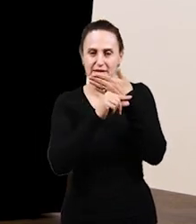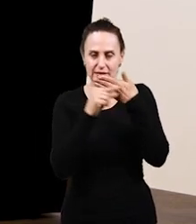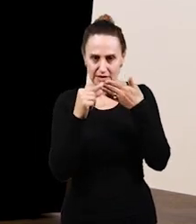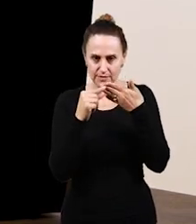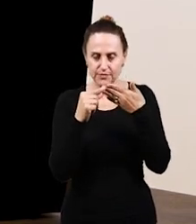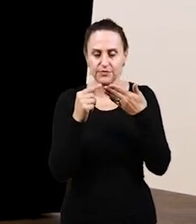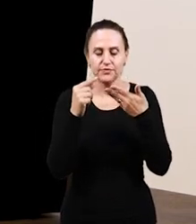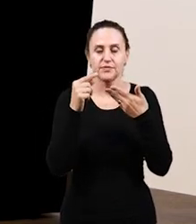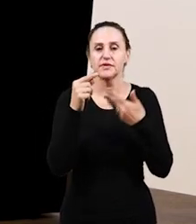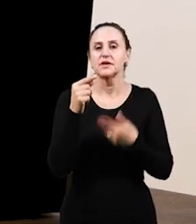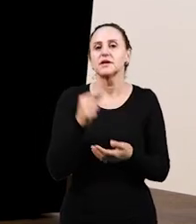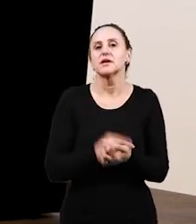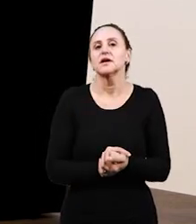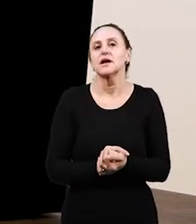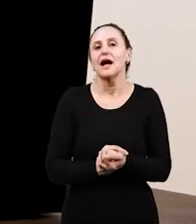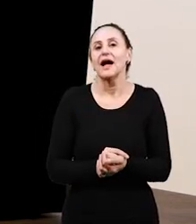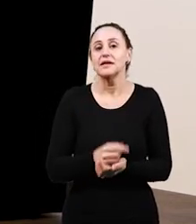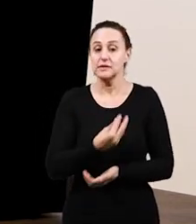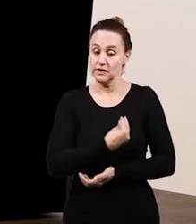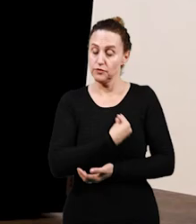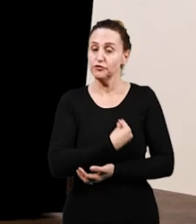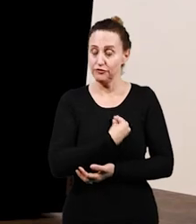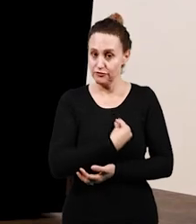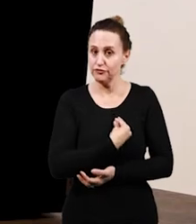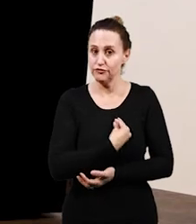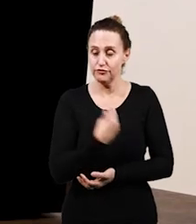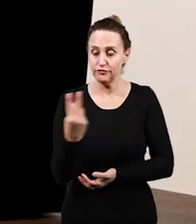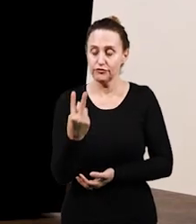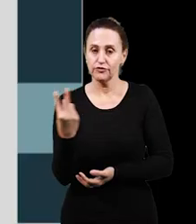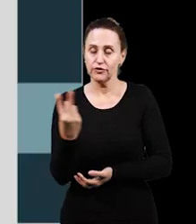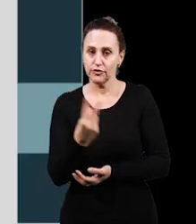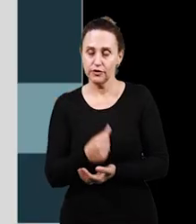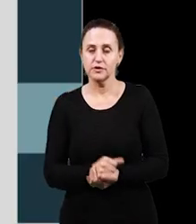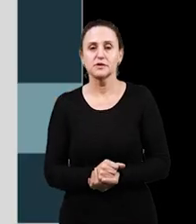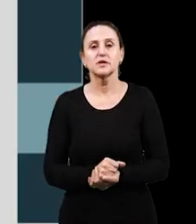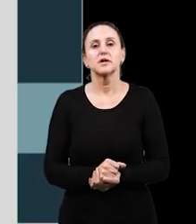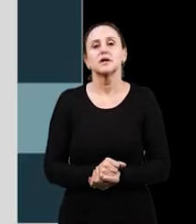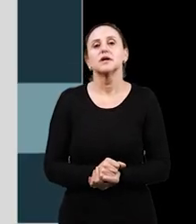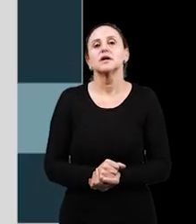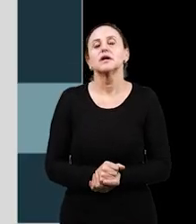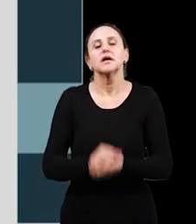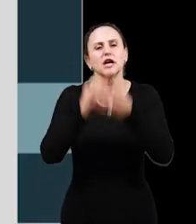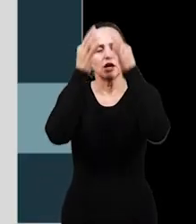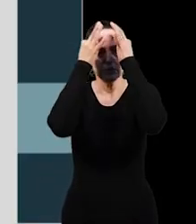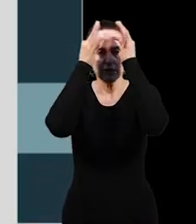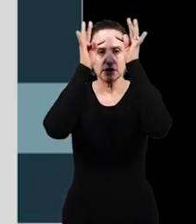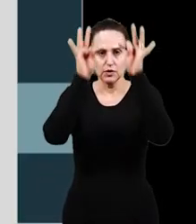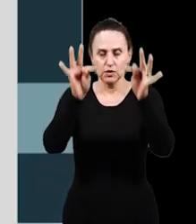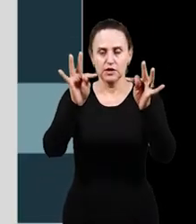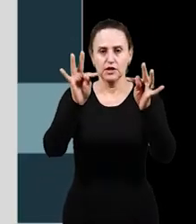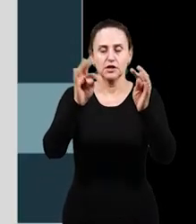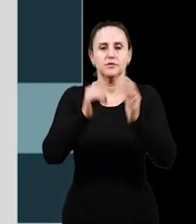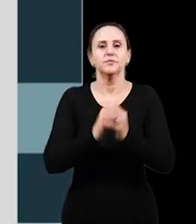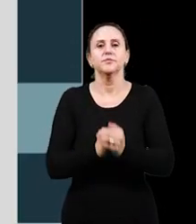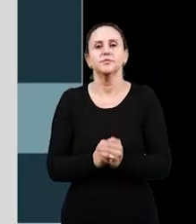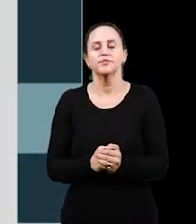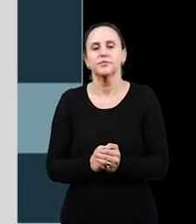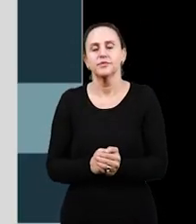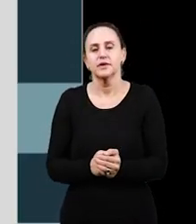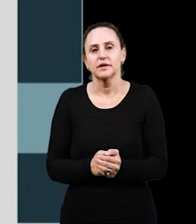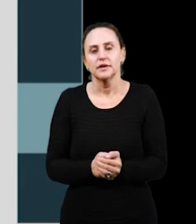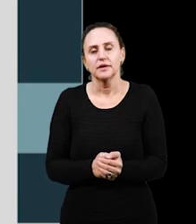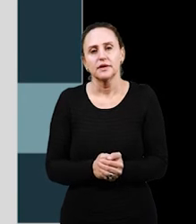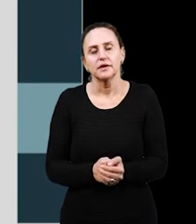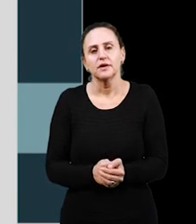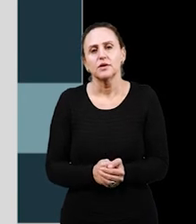brasileiros né os dois estão vivos ainda e é uma teoria que se liga acima de tudo segunda